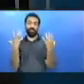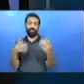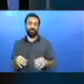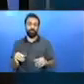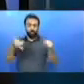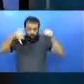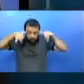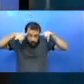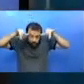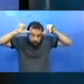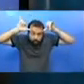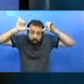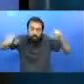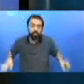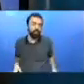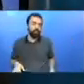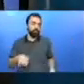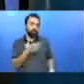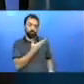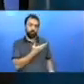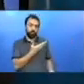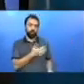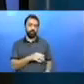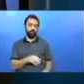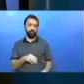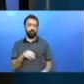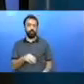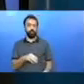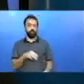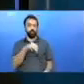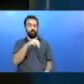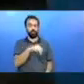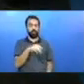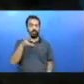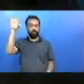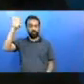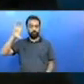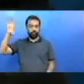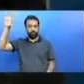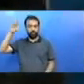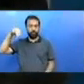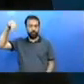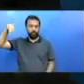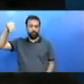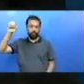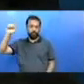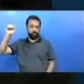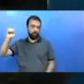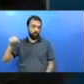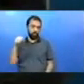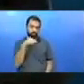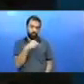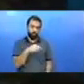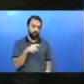aqui esta imagem é a festa do Bumba Meu Boi, no Maranhão, lá no Nordeste. Esta daqui é a imagem da festa